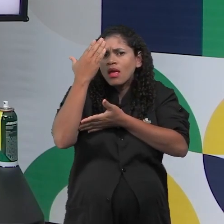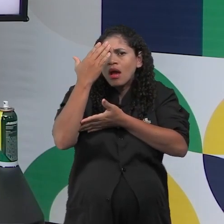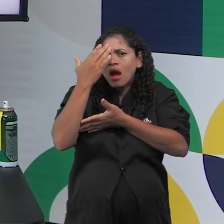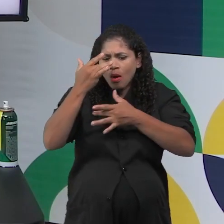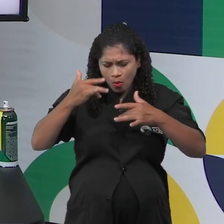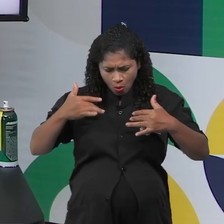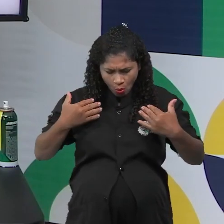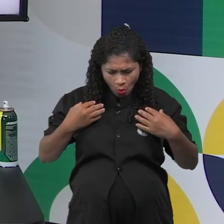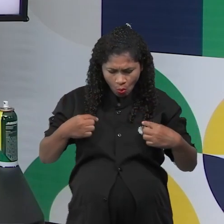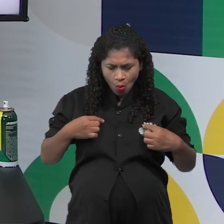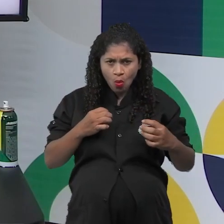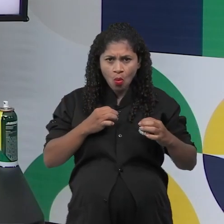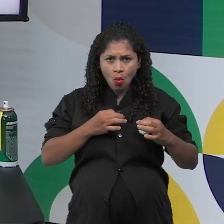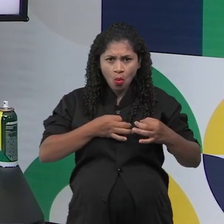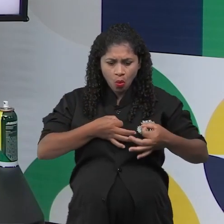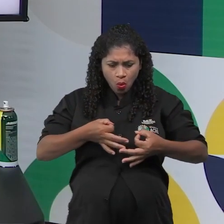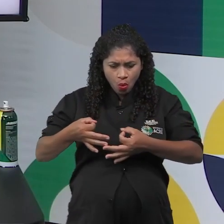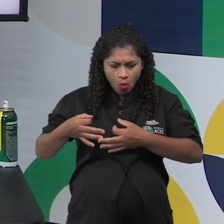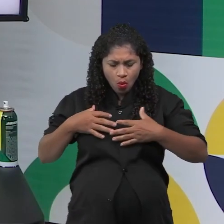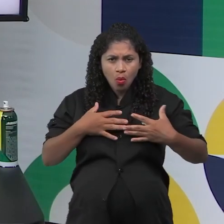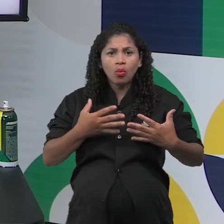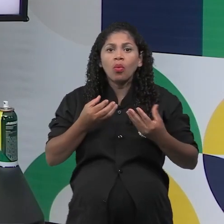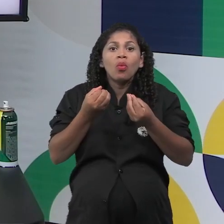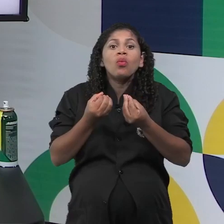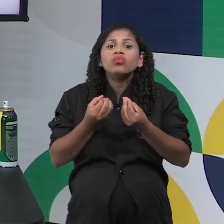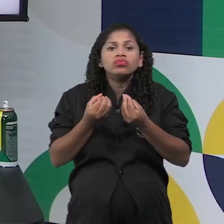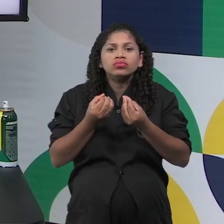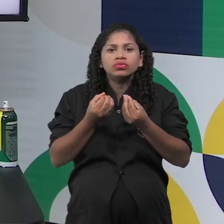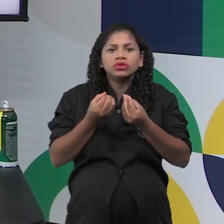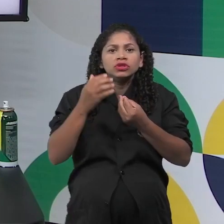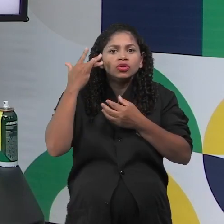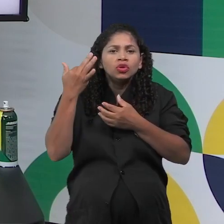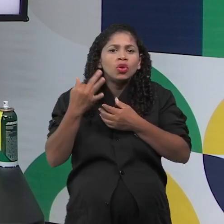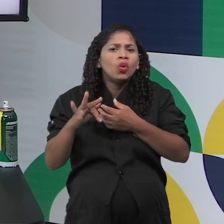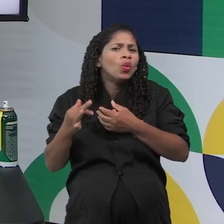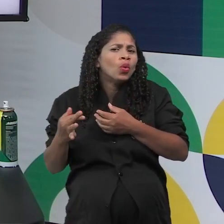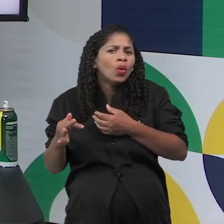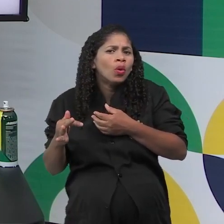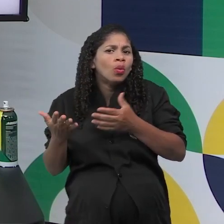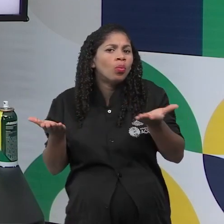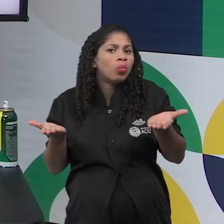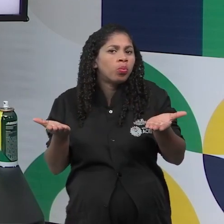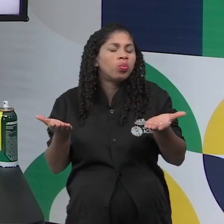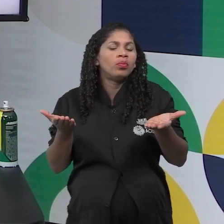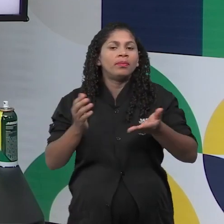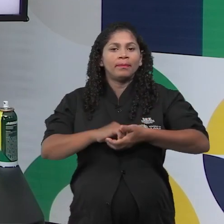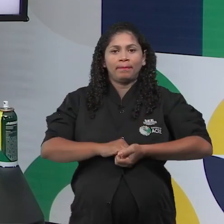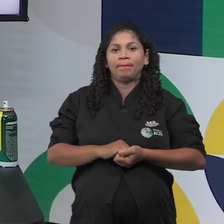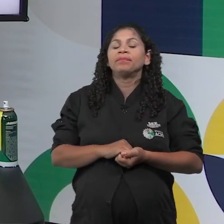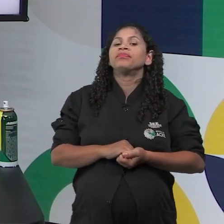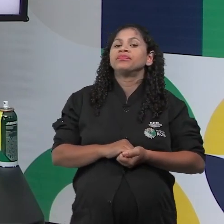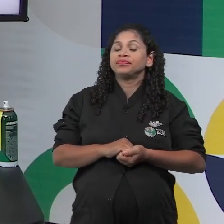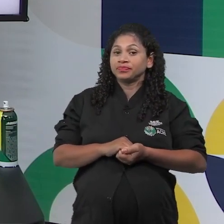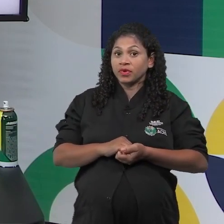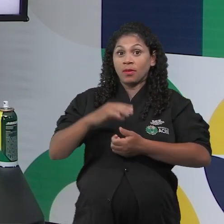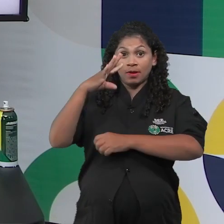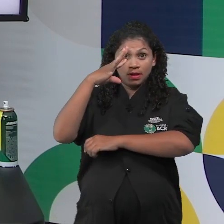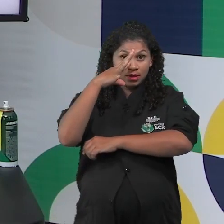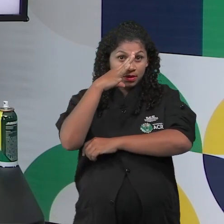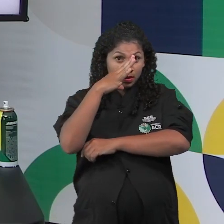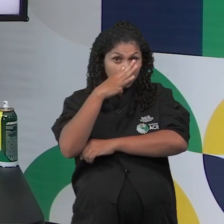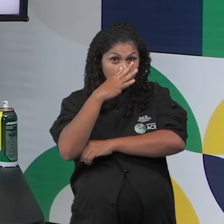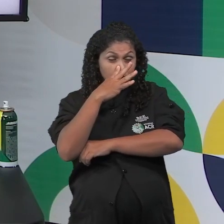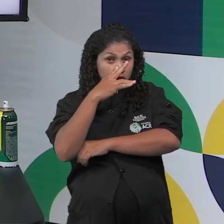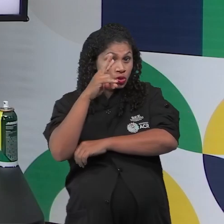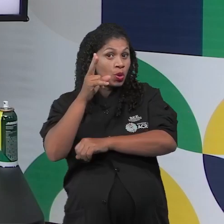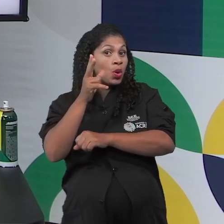Como que ele sabe se a gente toma um remédio para dor de cabeça? Como que ele vai saber que está doendo a cabeça e não o pé? Então, a gente vai assistir um videozinho